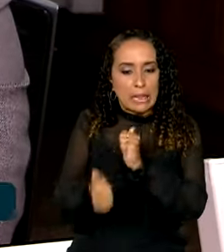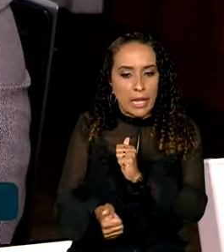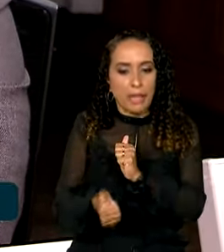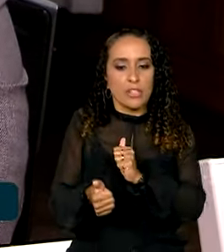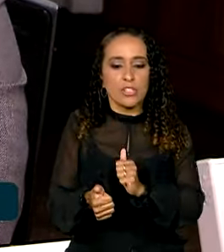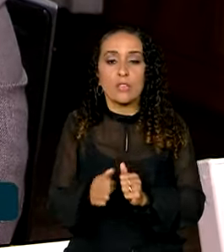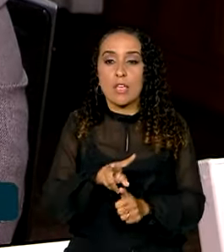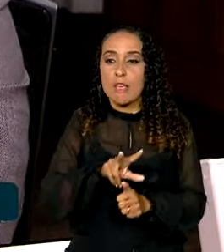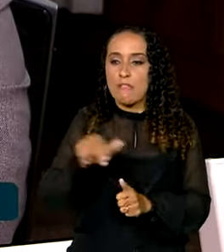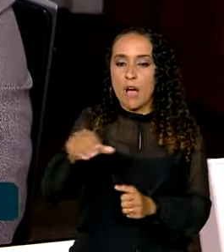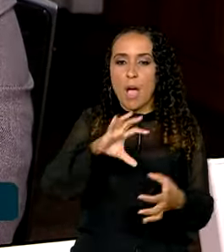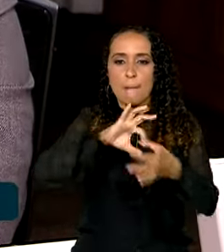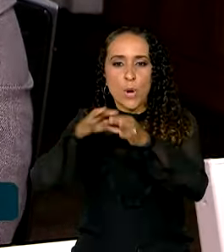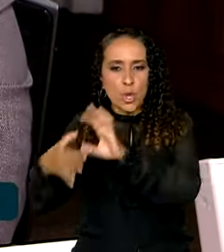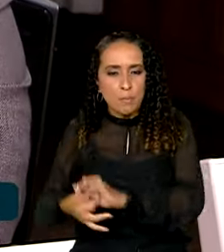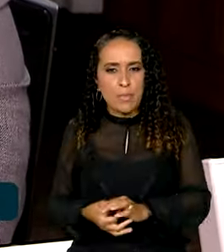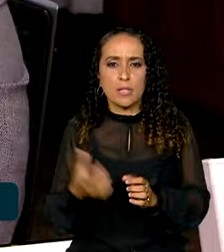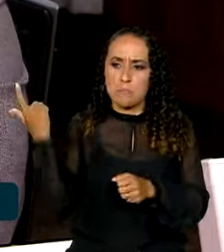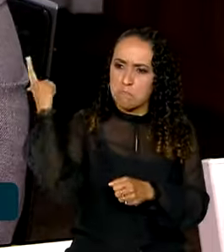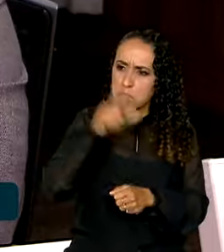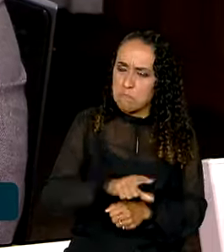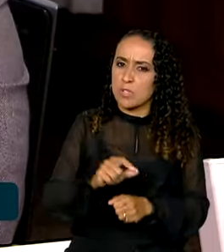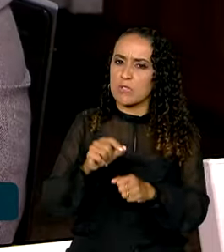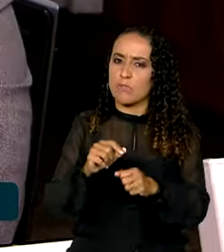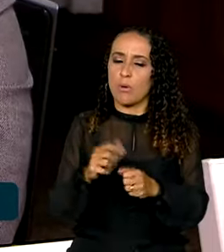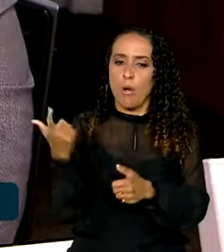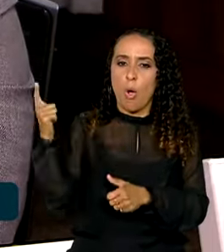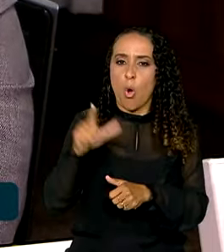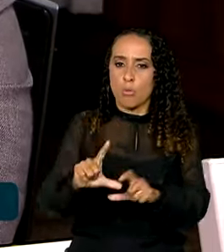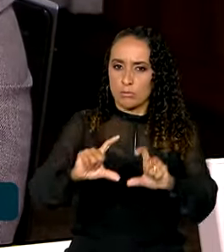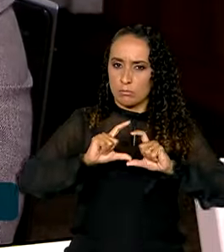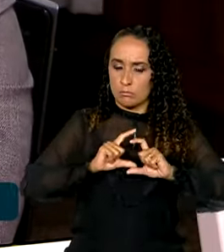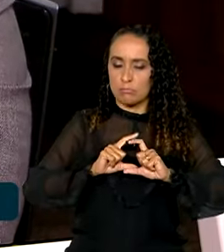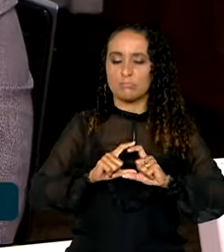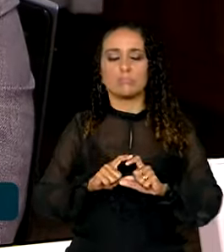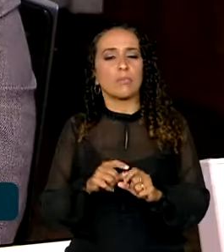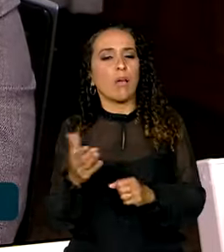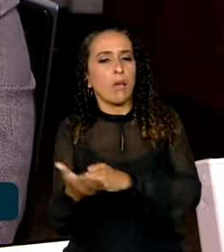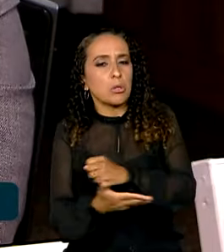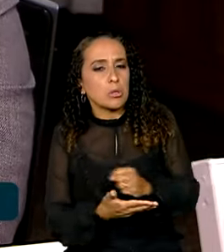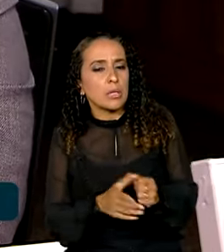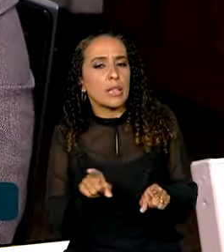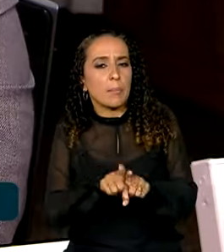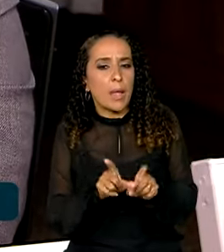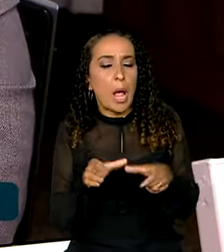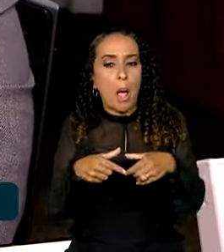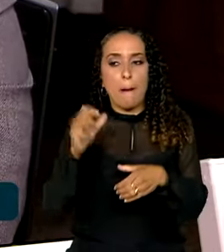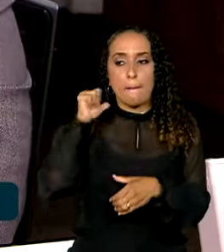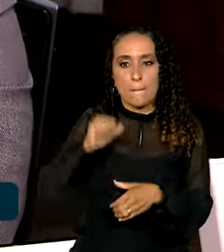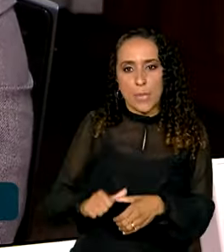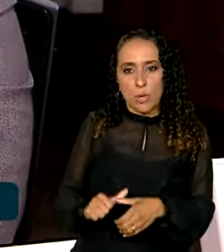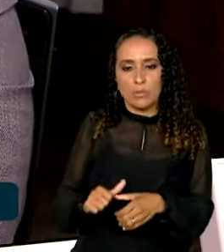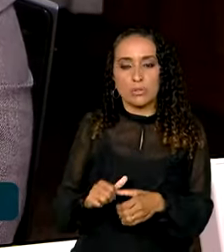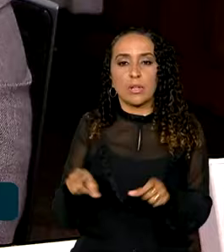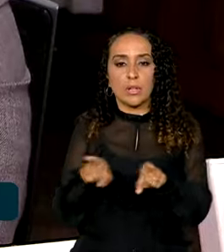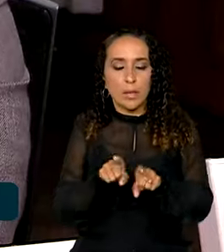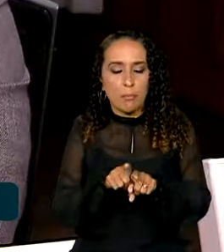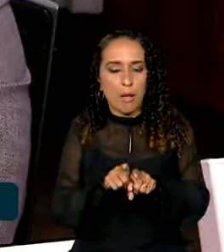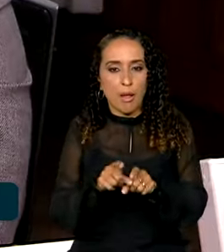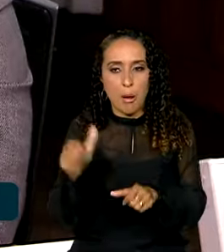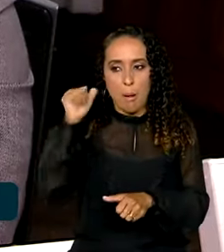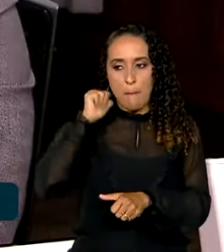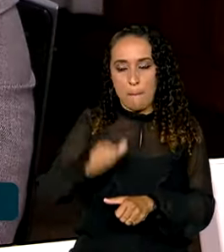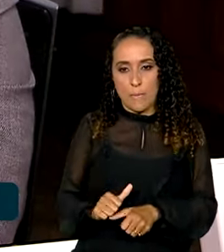para as Olimpíadas com reais chances de pódio, até as categorias de base, são os programas Bolsa Atleta e Bolsa Pódio que a gente falou na